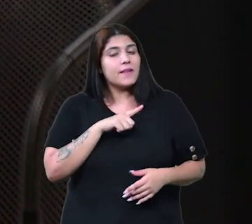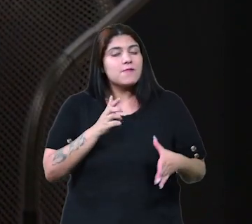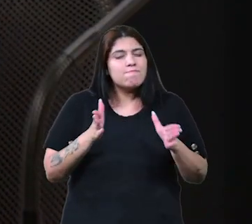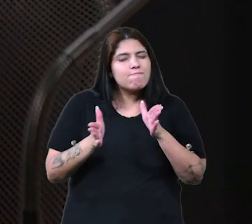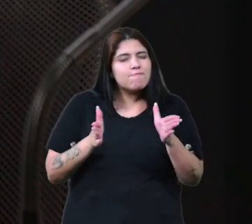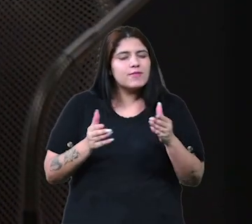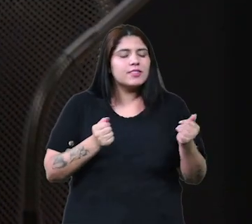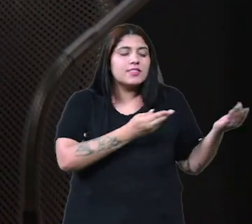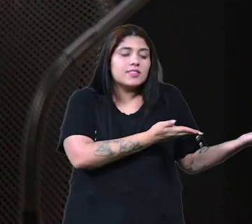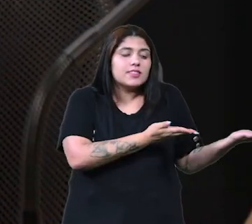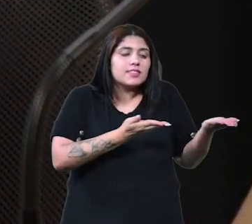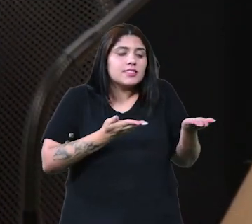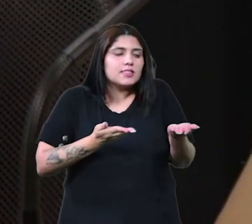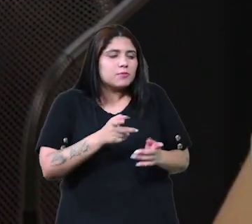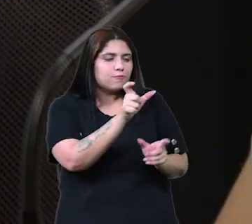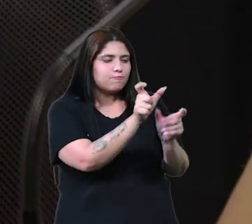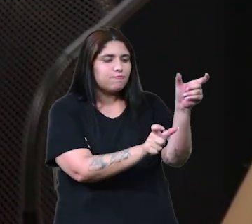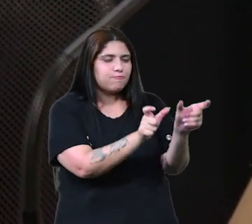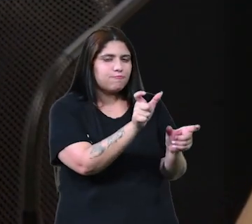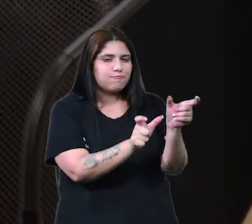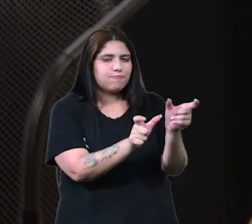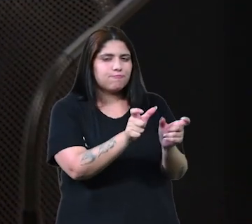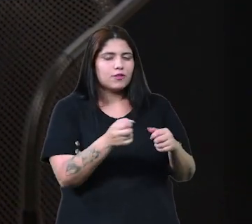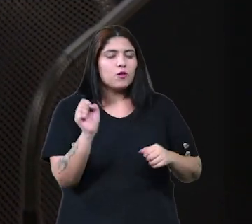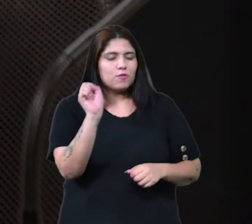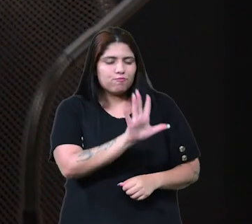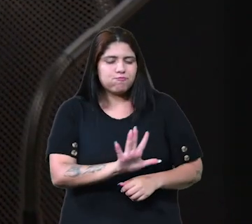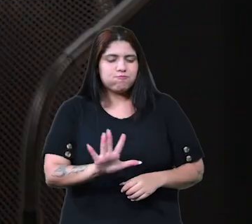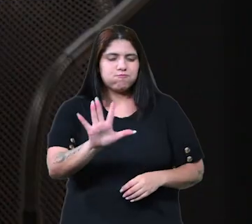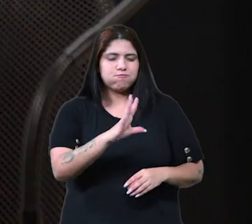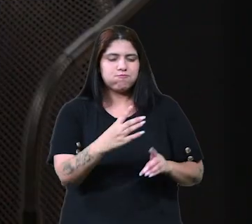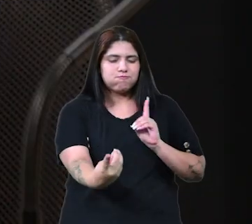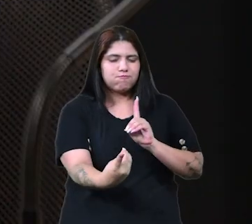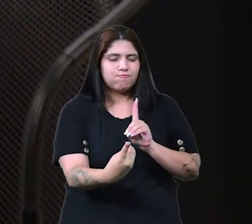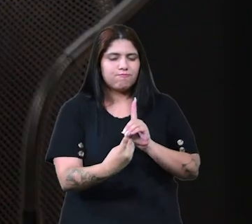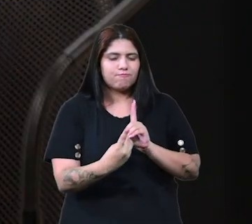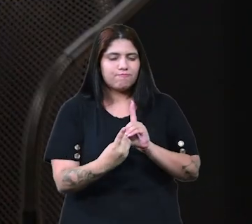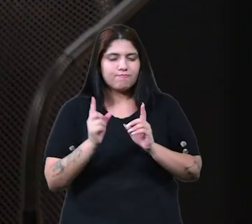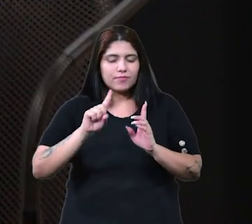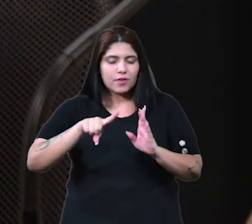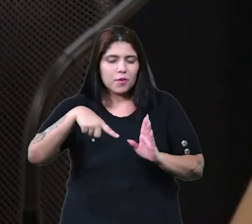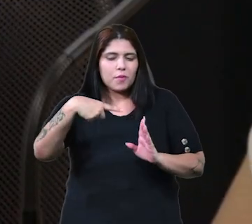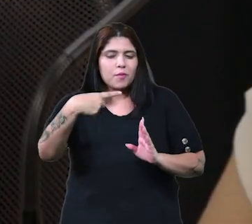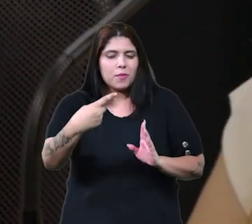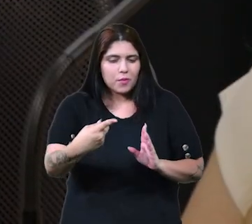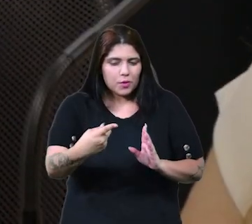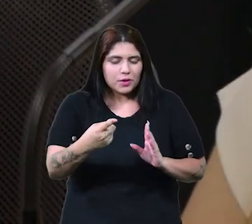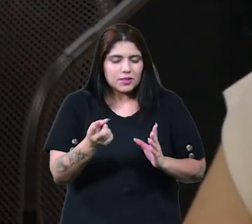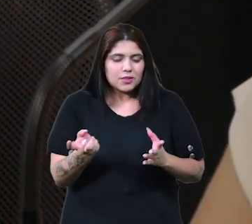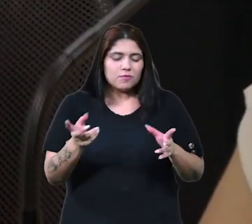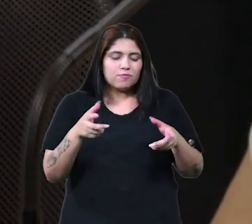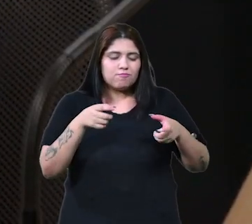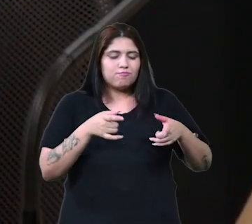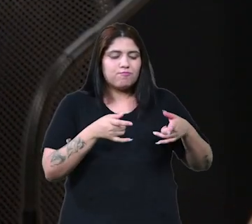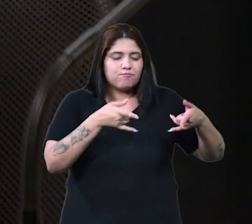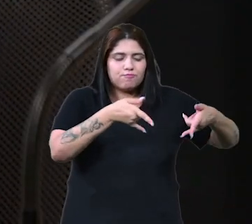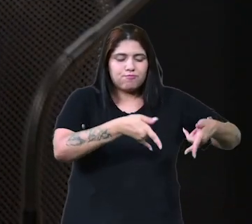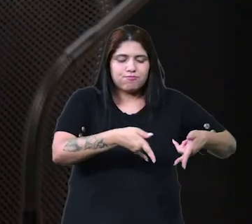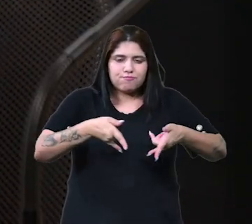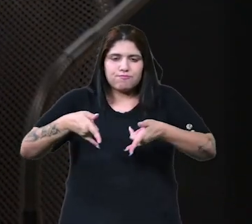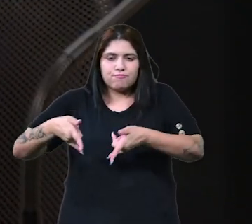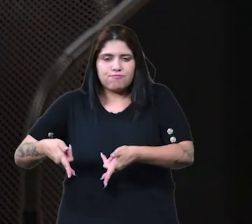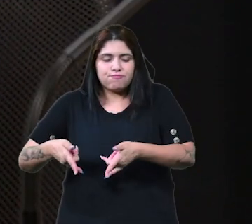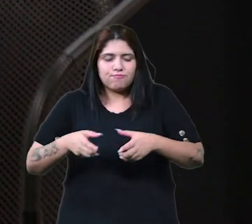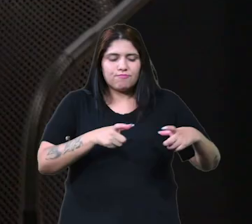tem a dimensão da recepção. Depois tem a acomodação, que aí sim é uma prática muito